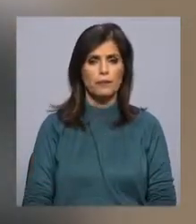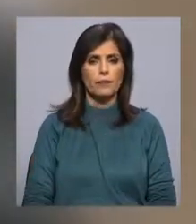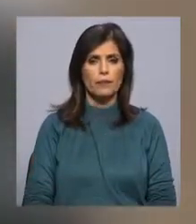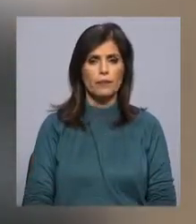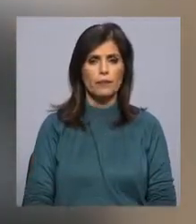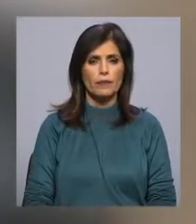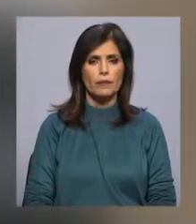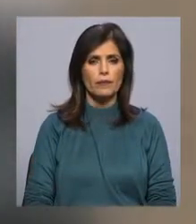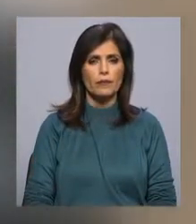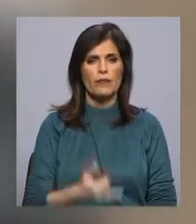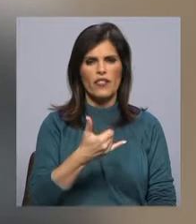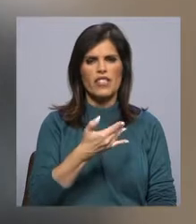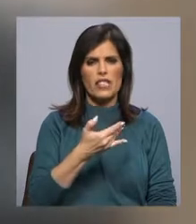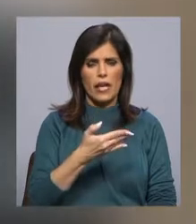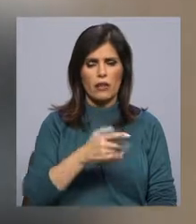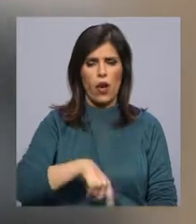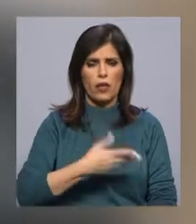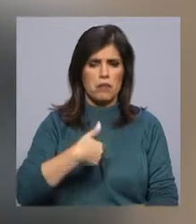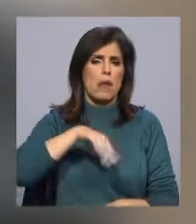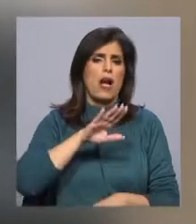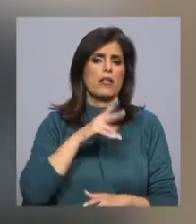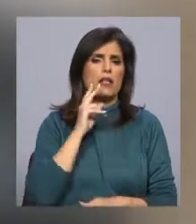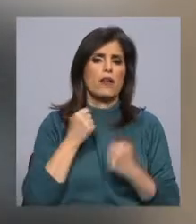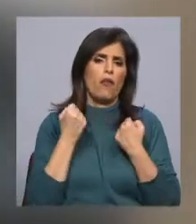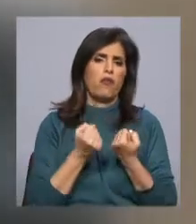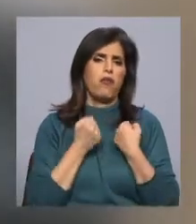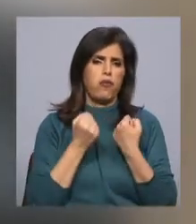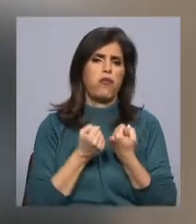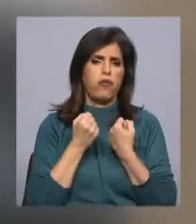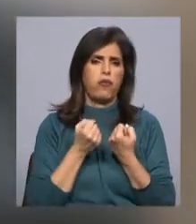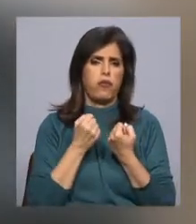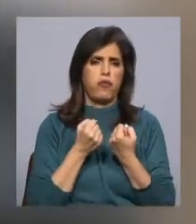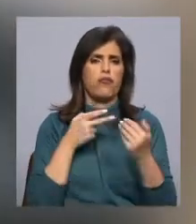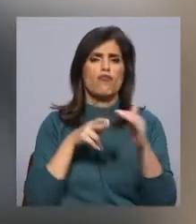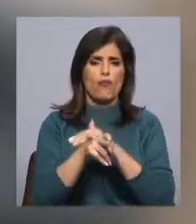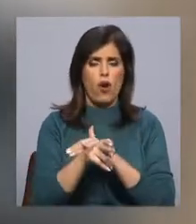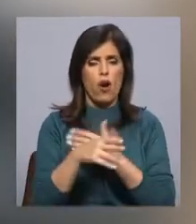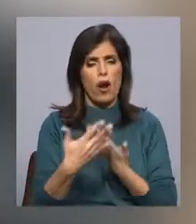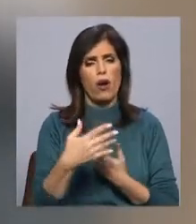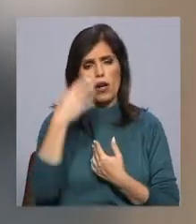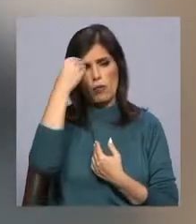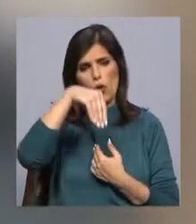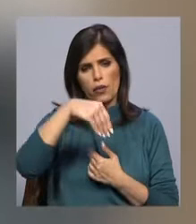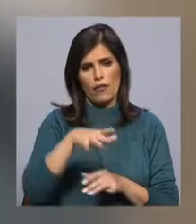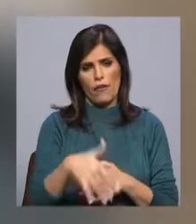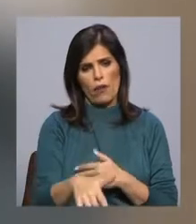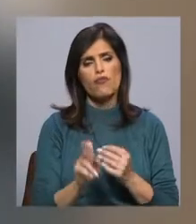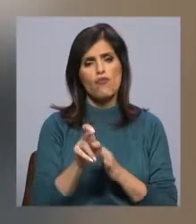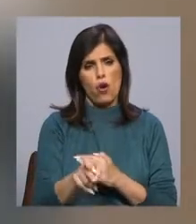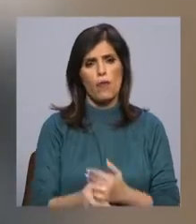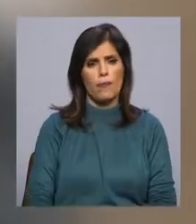ver mais 27 anos milhões de anos e aparece no Algarve Vamos jogar